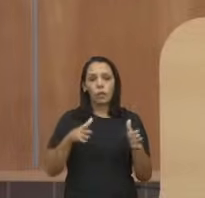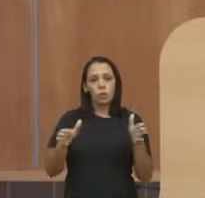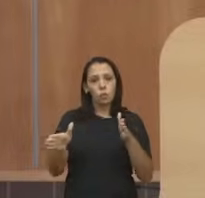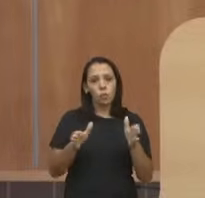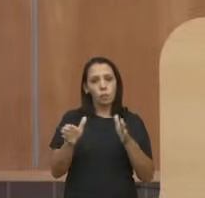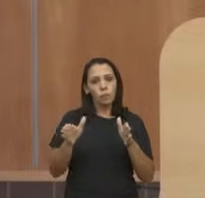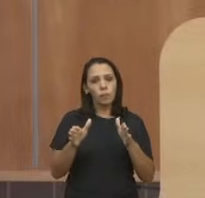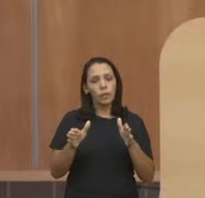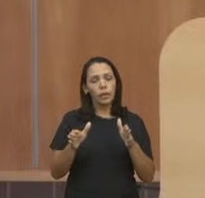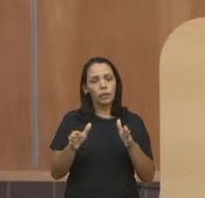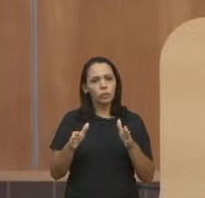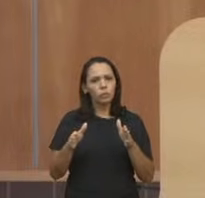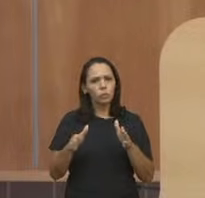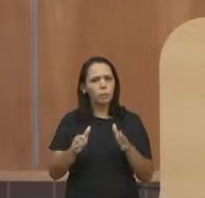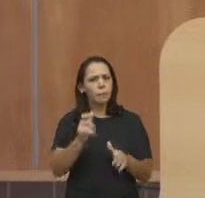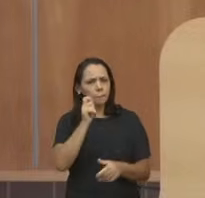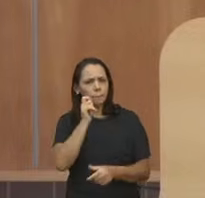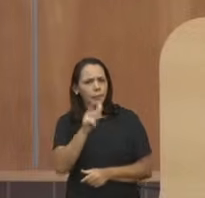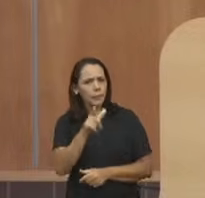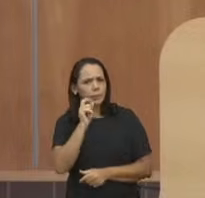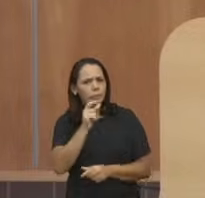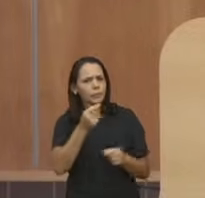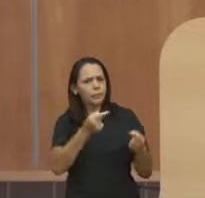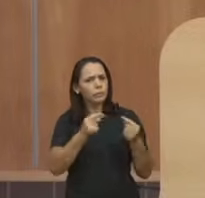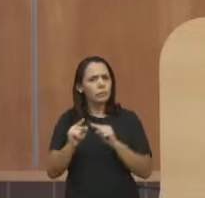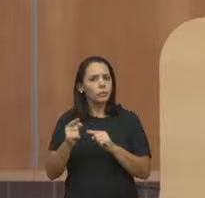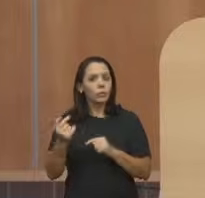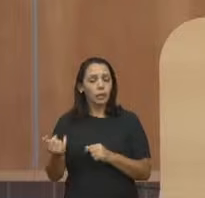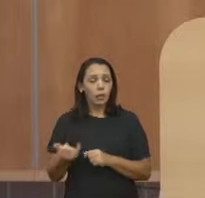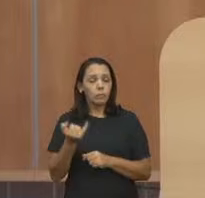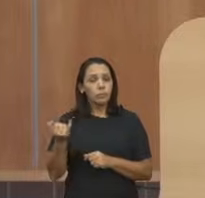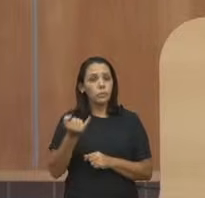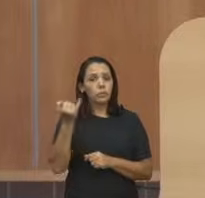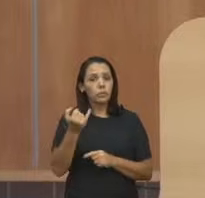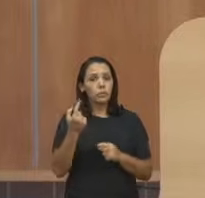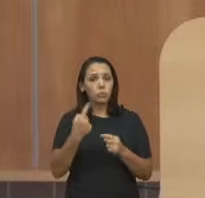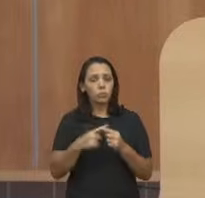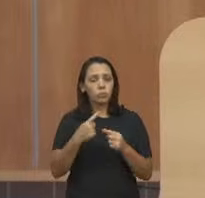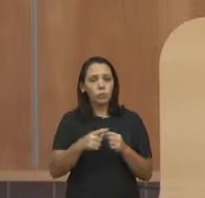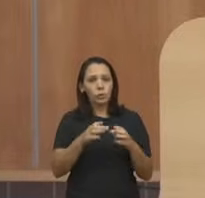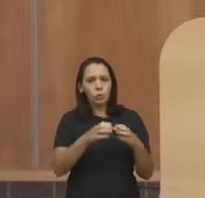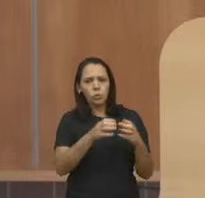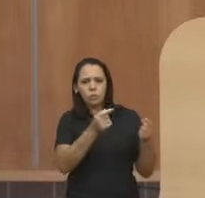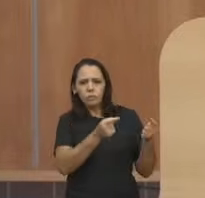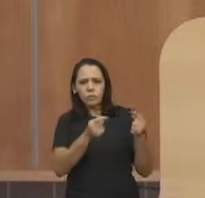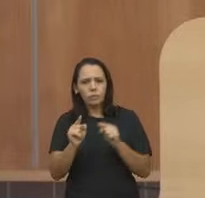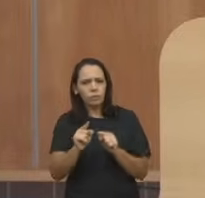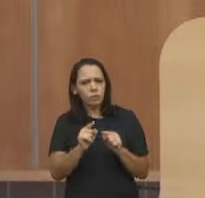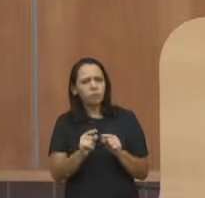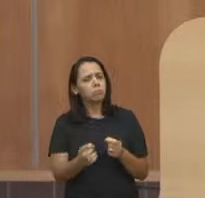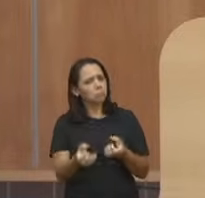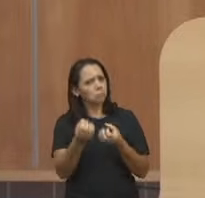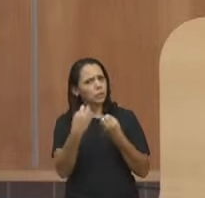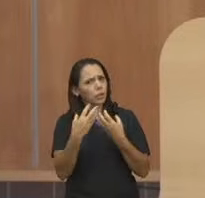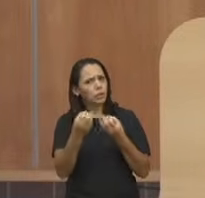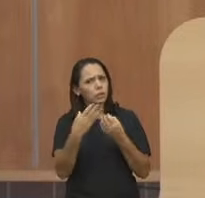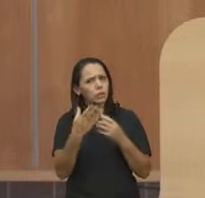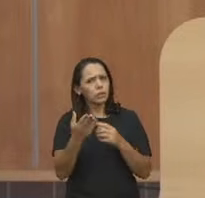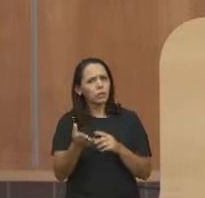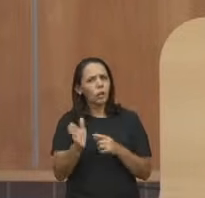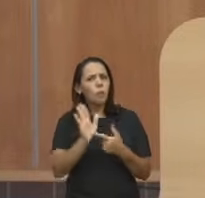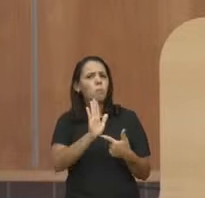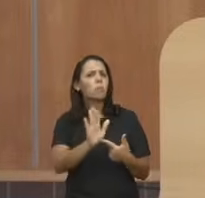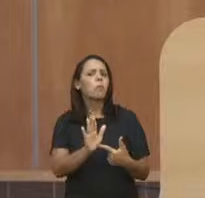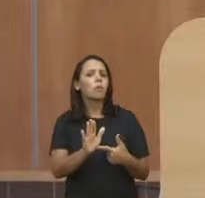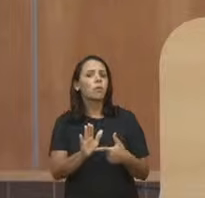é importante ter oposição, porque a oposição também nos ensina muitas coisas, a oposição aponta onde está